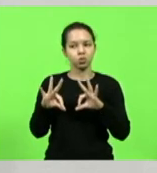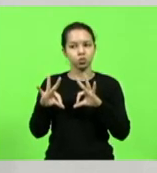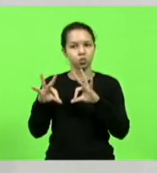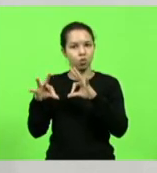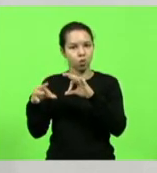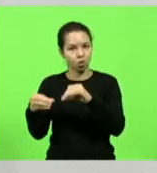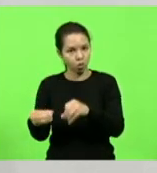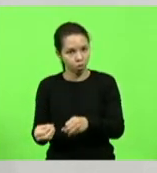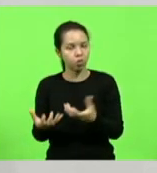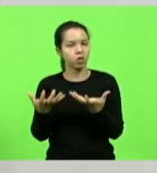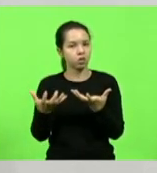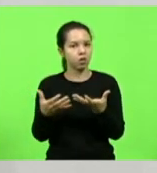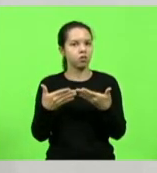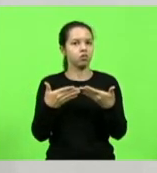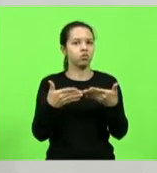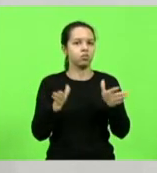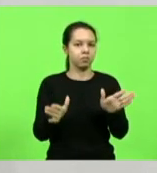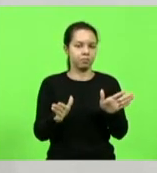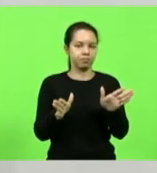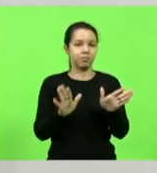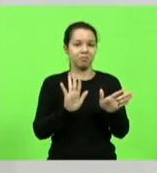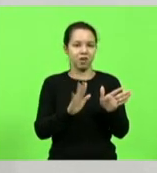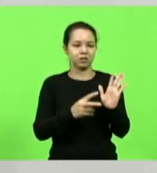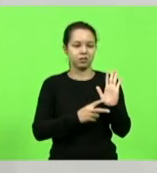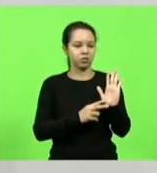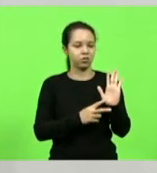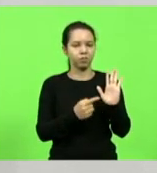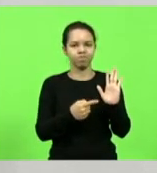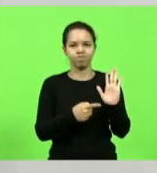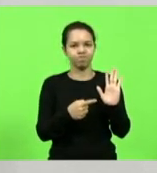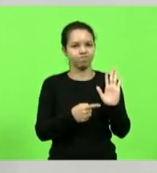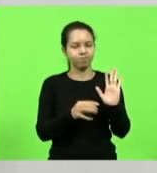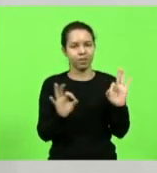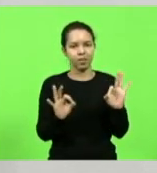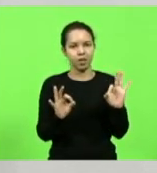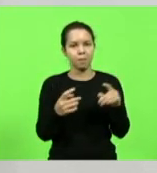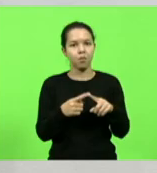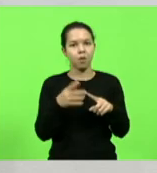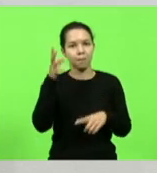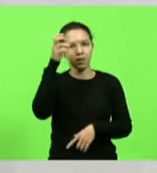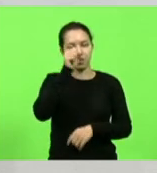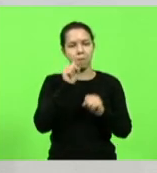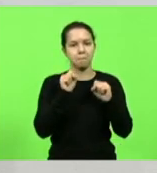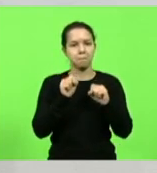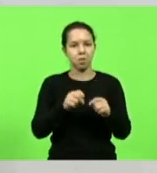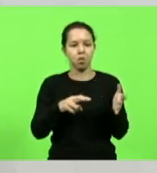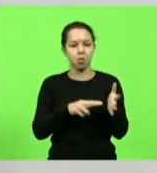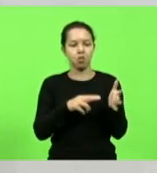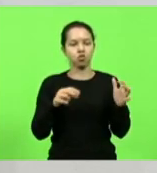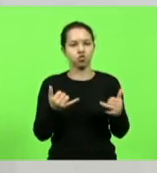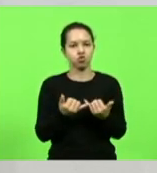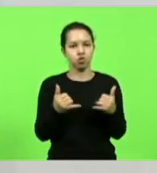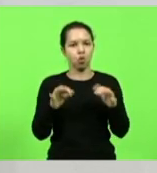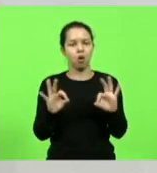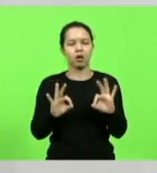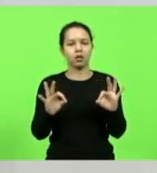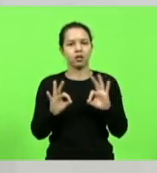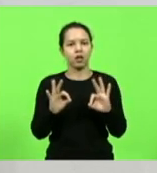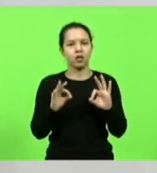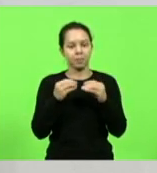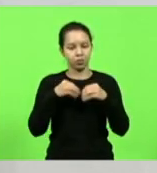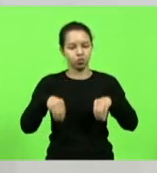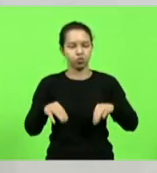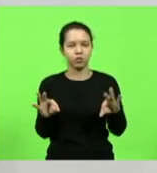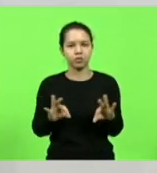favor das escolas, menos esse sindicato que aprendeu que pode colocar o dedo na tomada que não leva choque. Menos esse